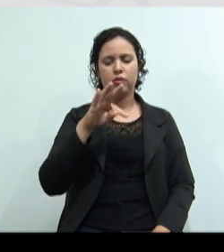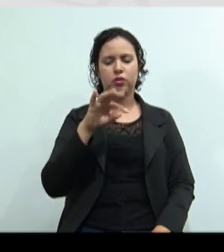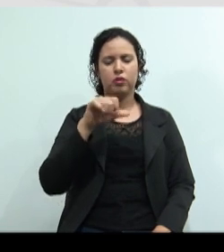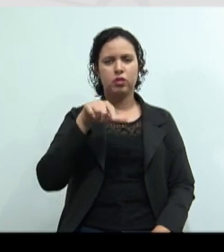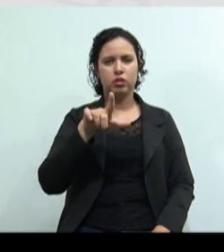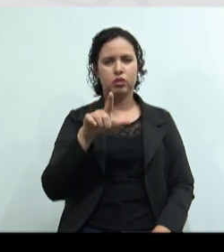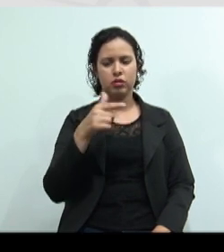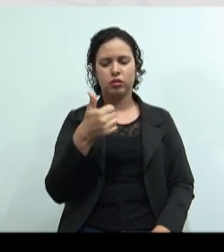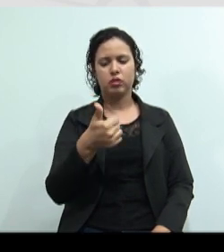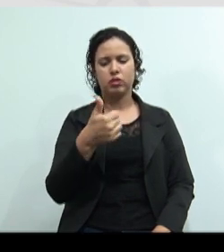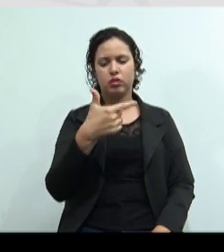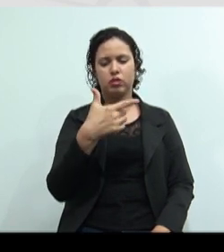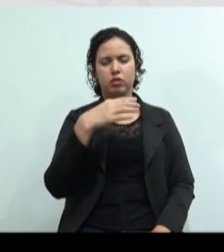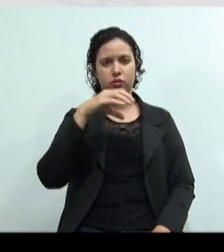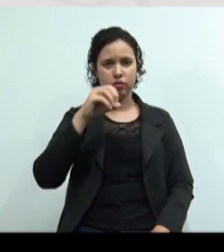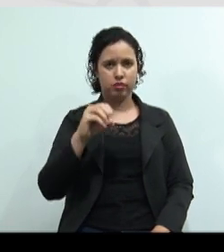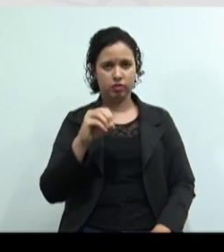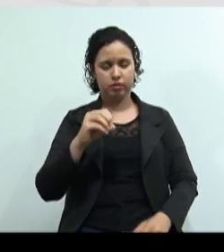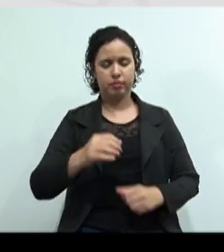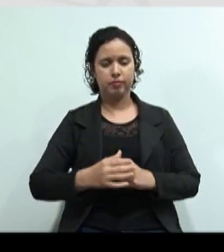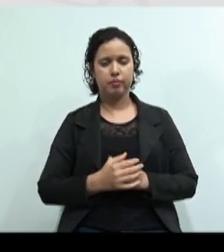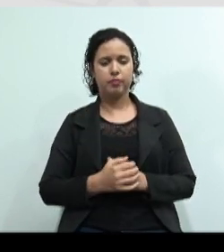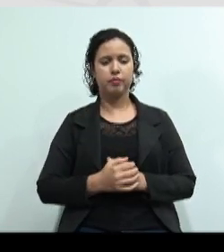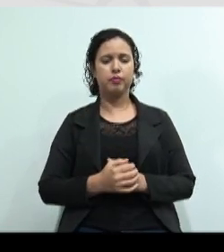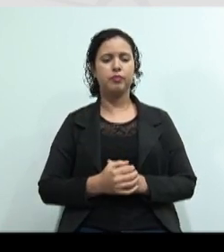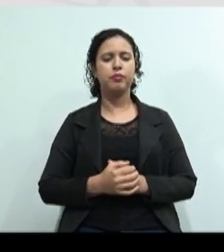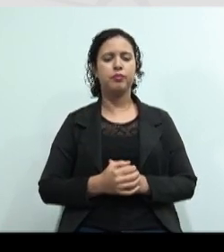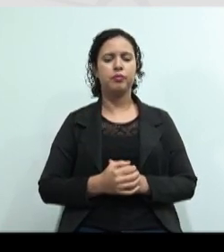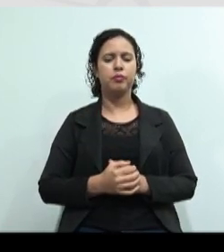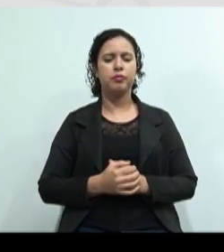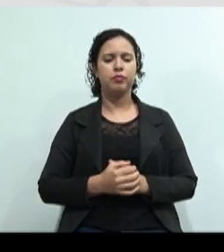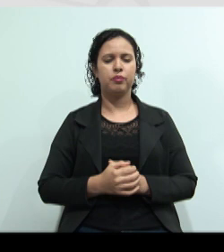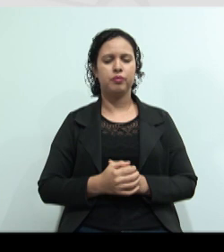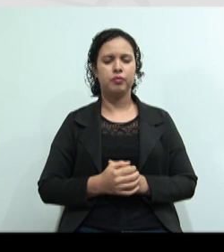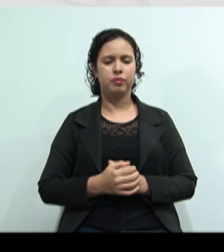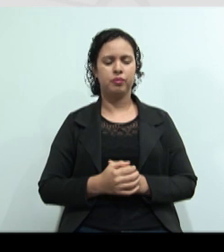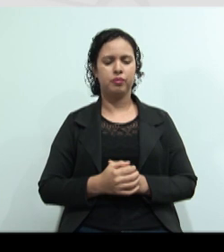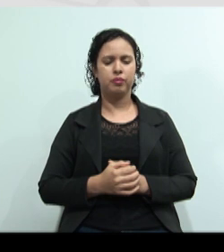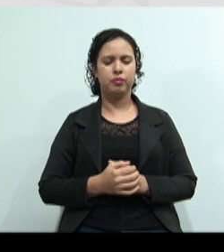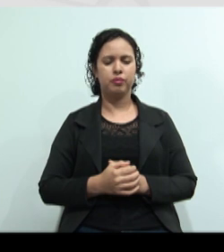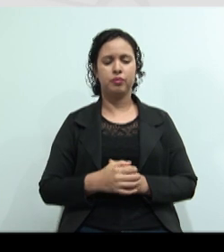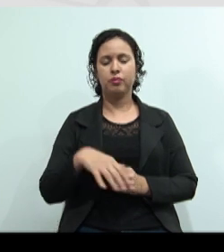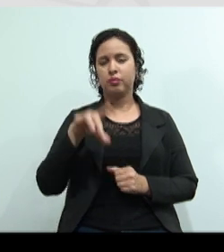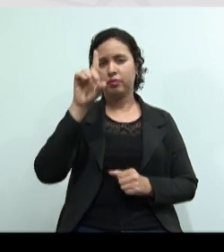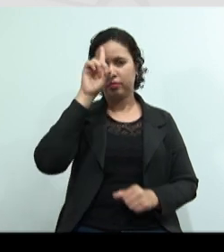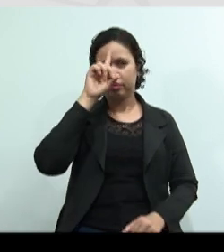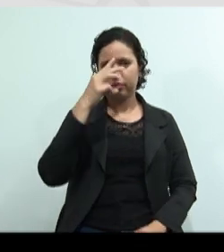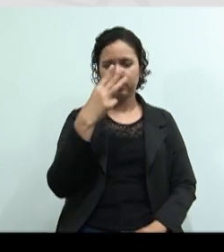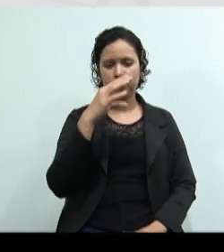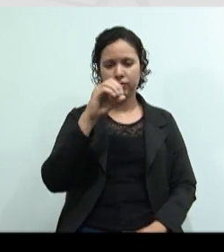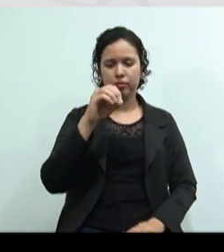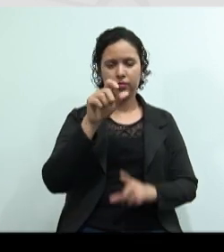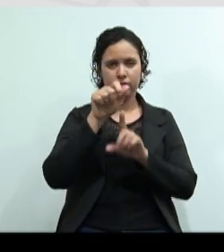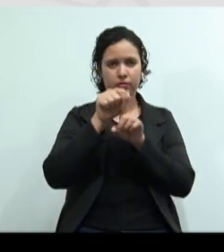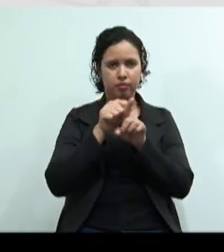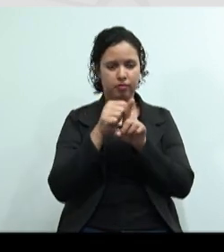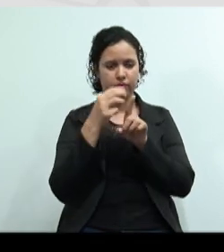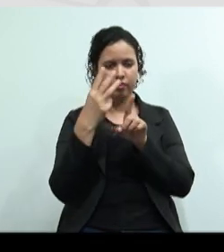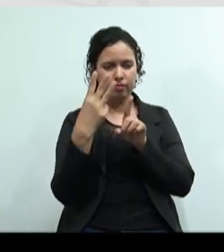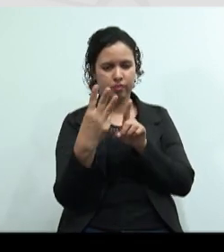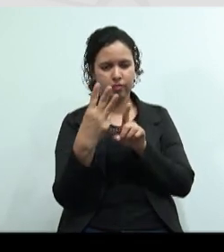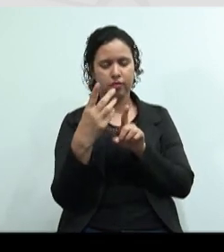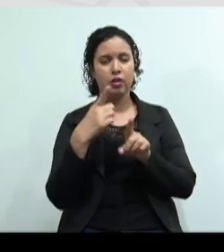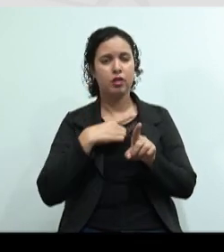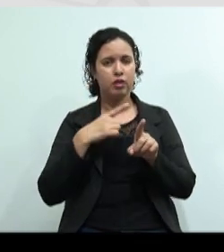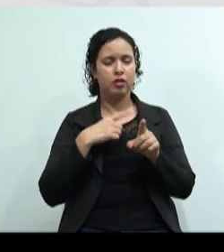4,50, que dá 135. Aí no dia 30/3, o que aconteceu? Eu tive uma produção